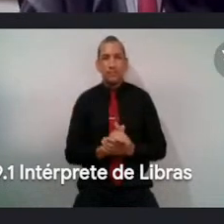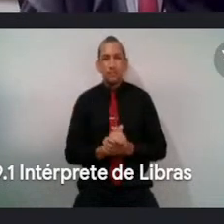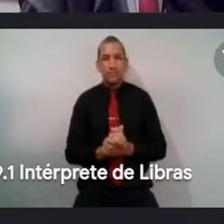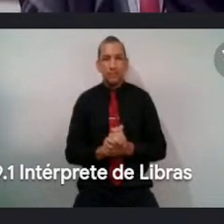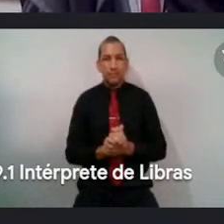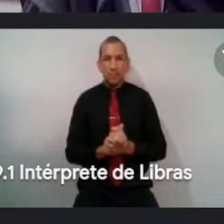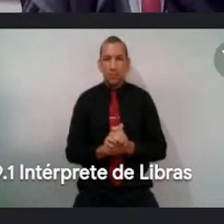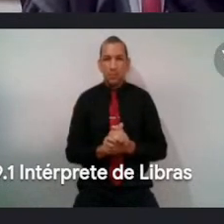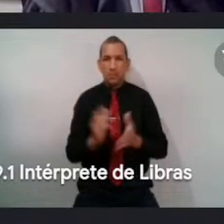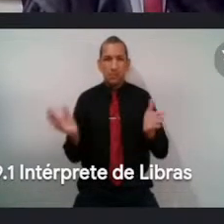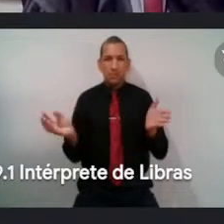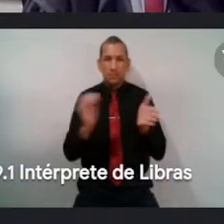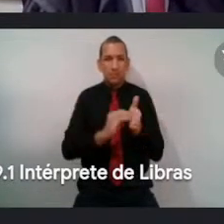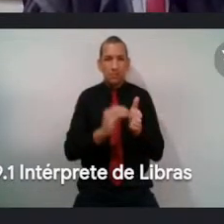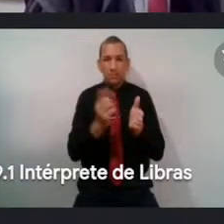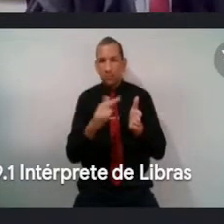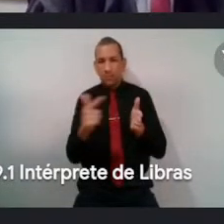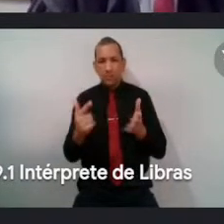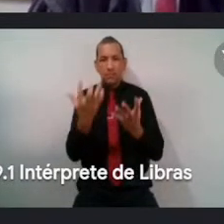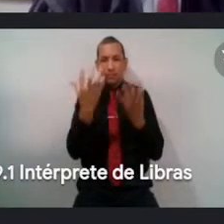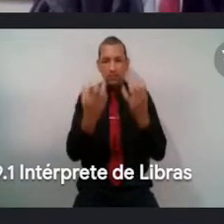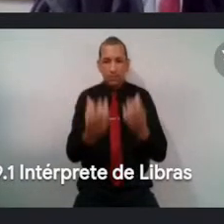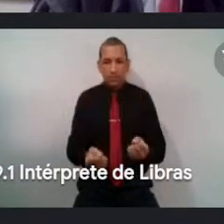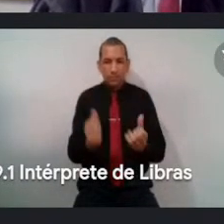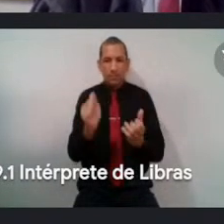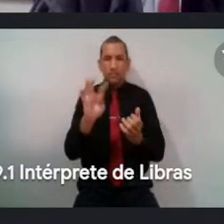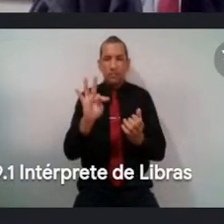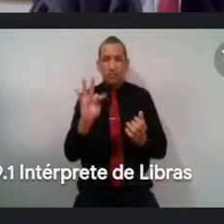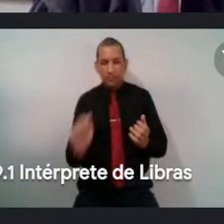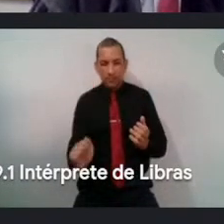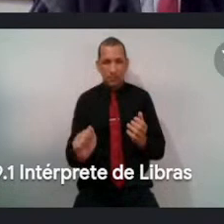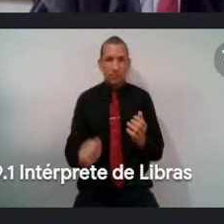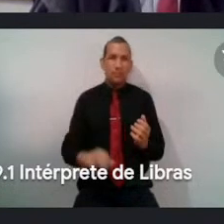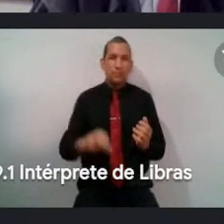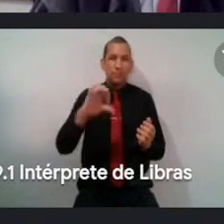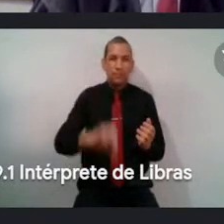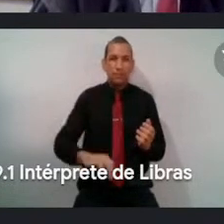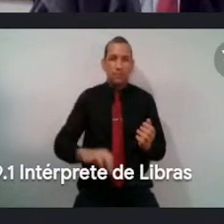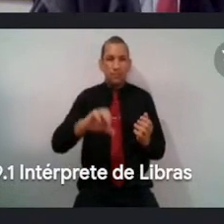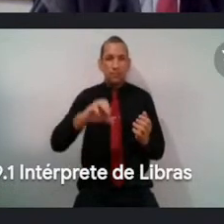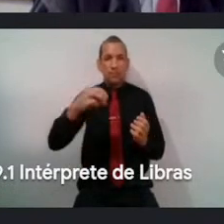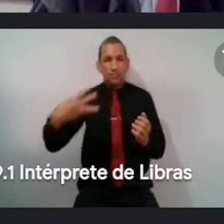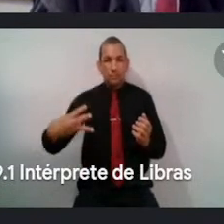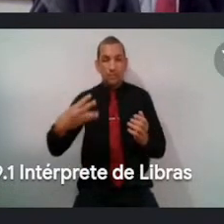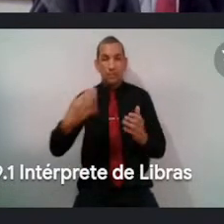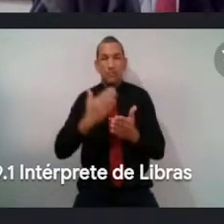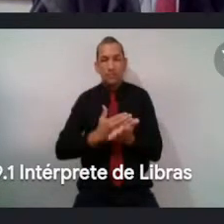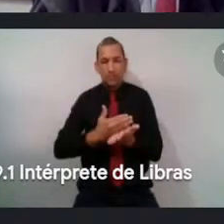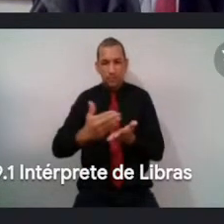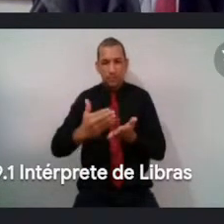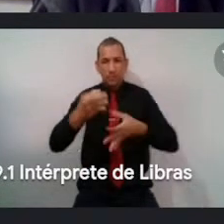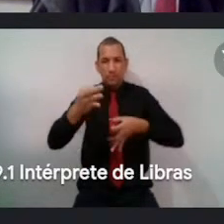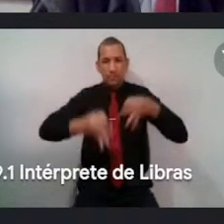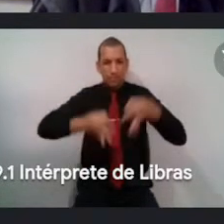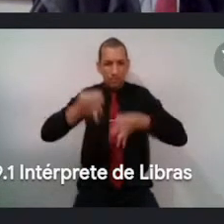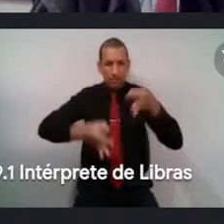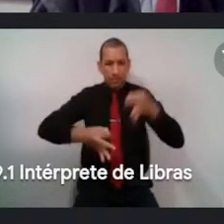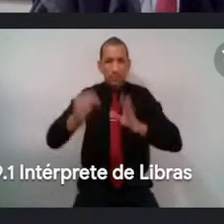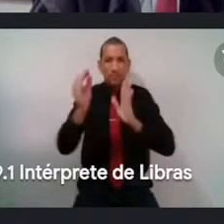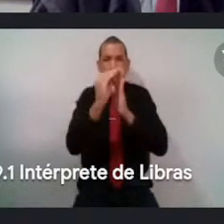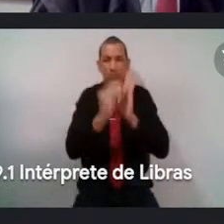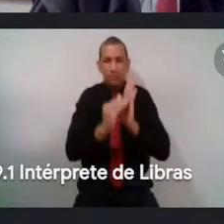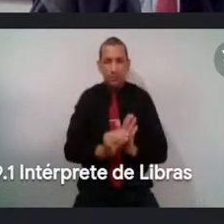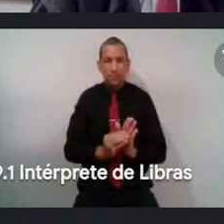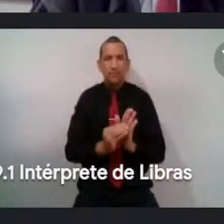em não havendo observação Então declaro aprovada a ata da dona gezi na terceira sessão e vamos passar julgamento dos feitos da